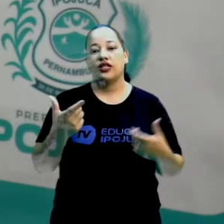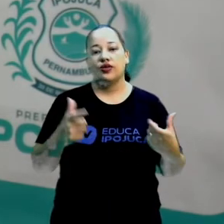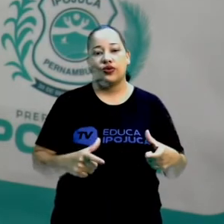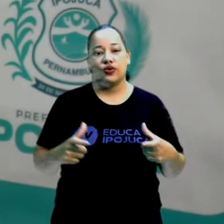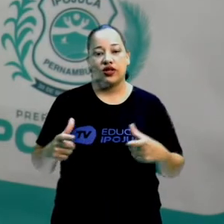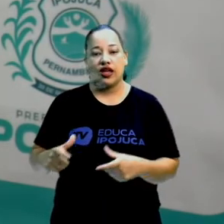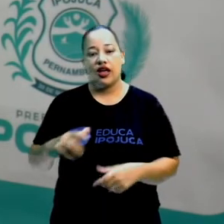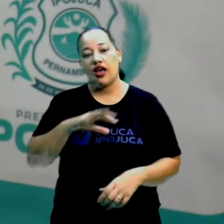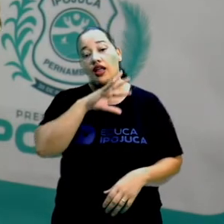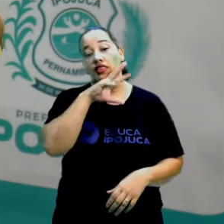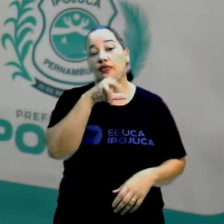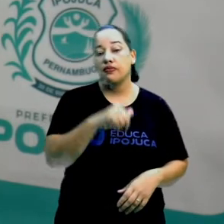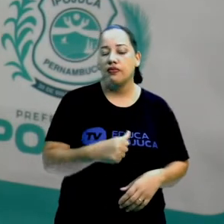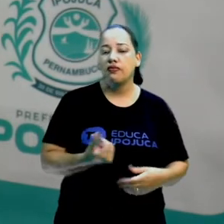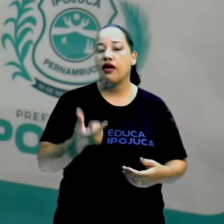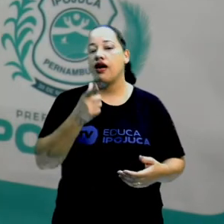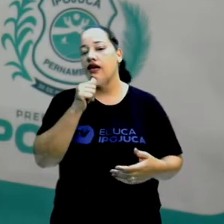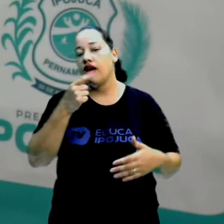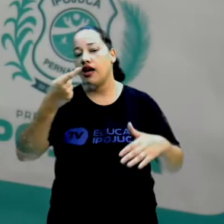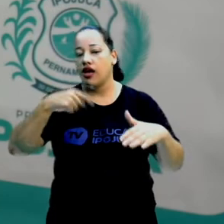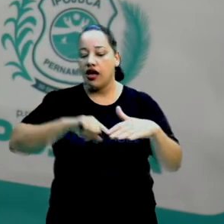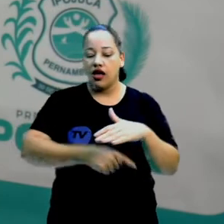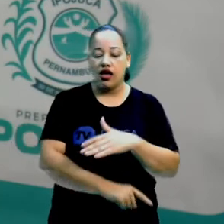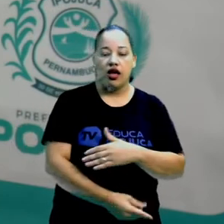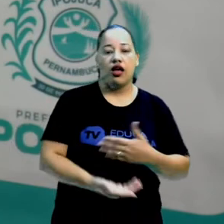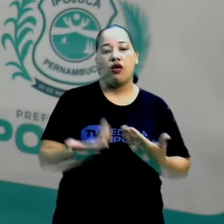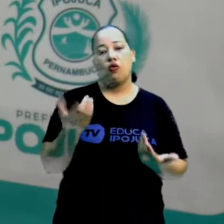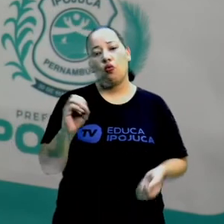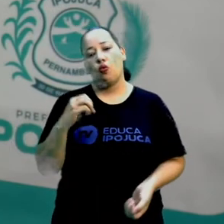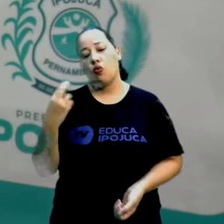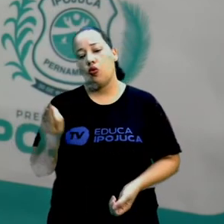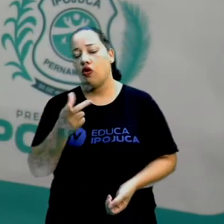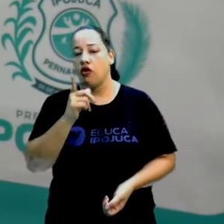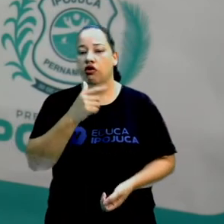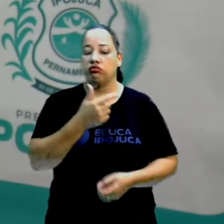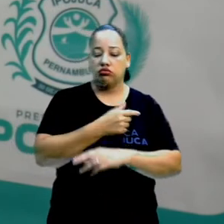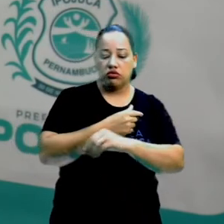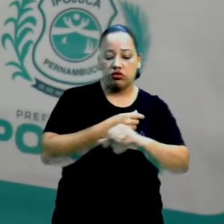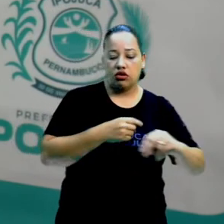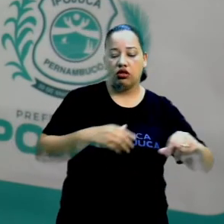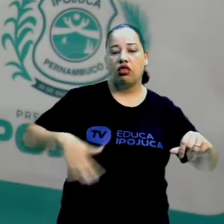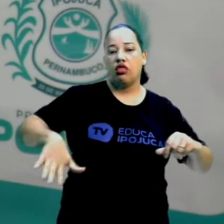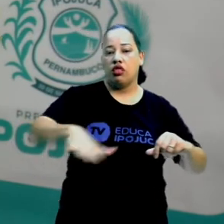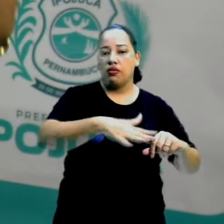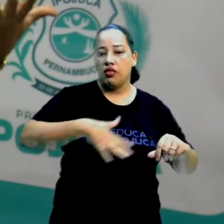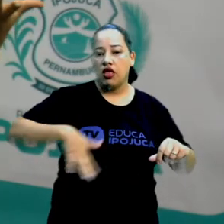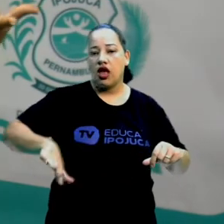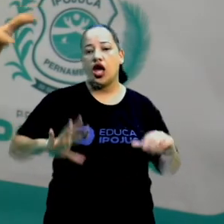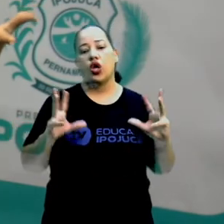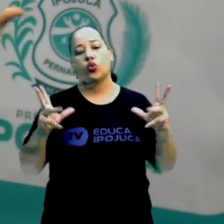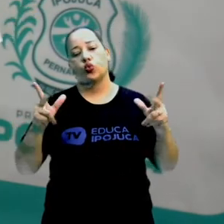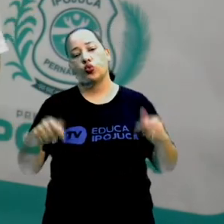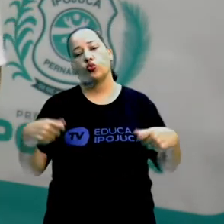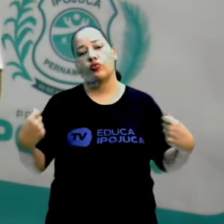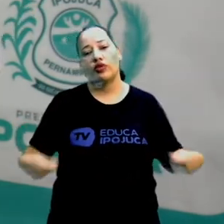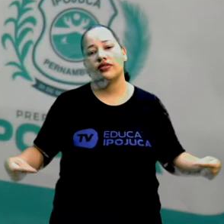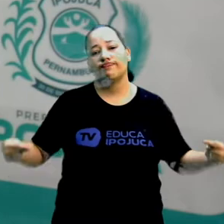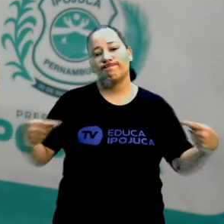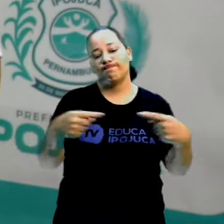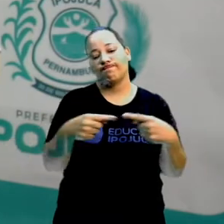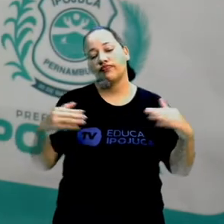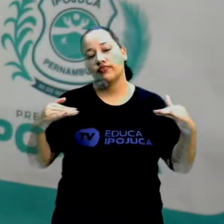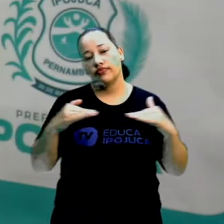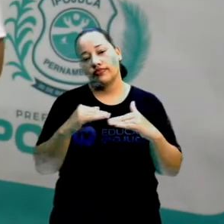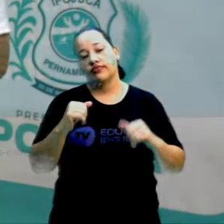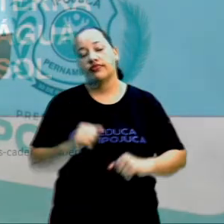animal terrestre, animal aquático, que todos eles têm que estar em uma escalonagem de equilíbrio para que tudo isso aqui esteja pleno.